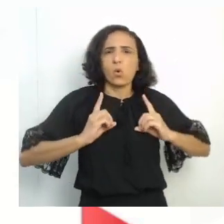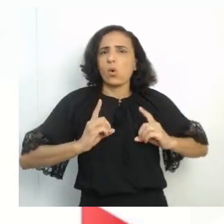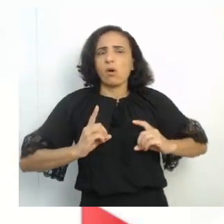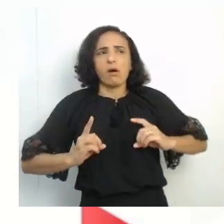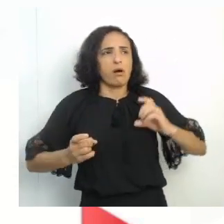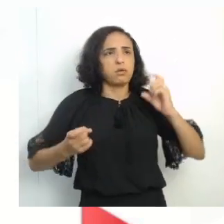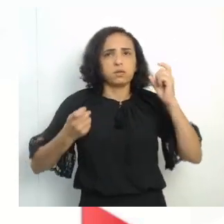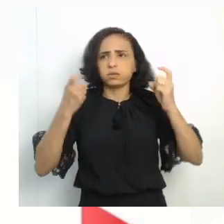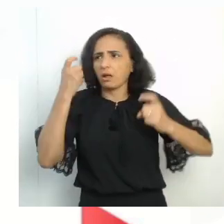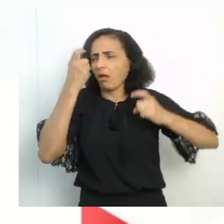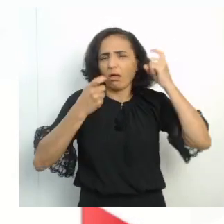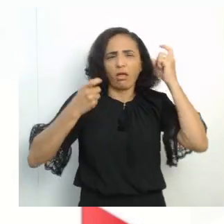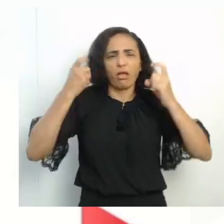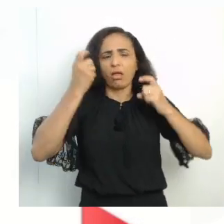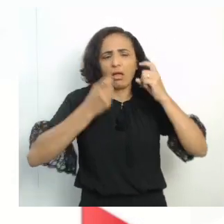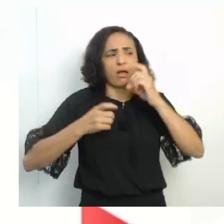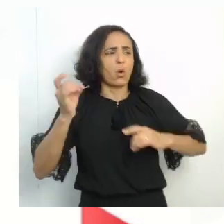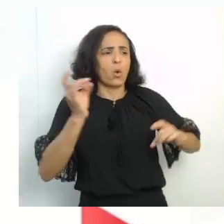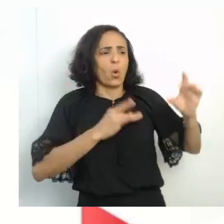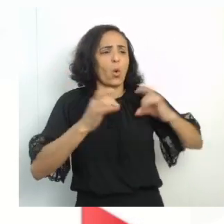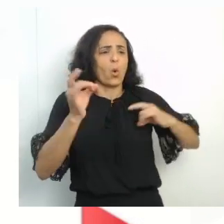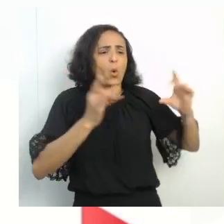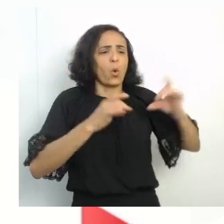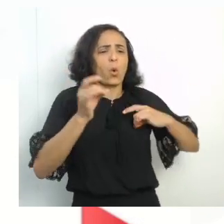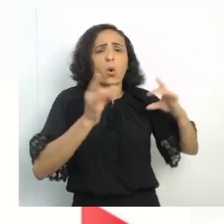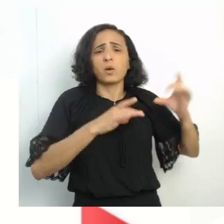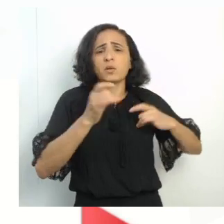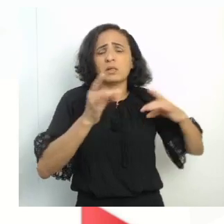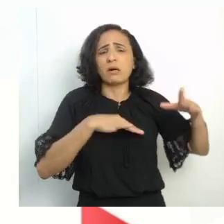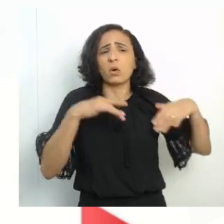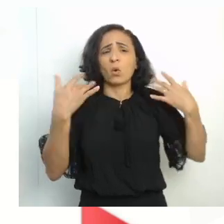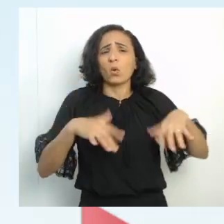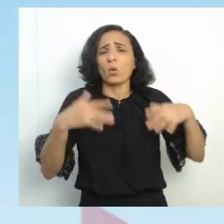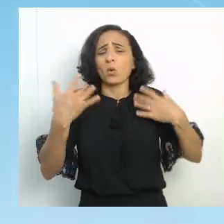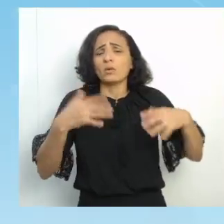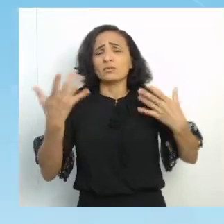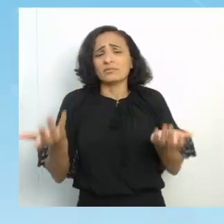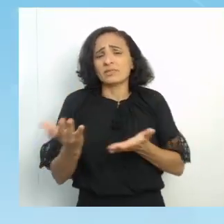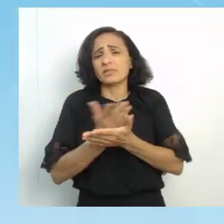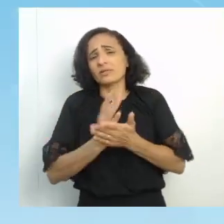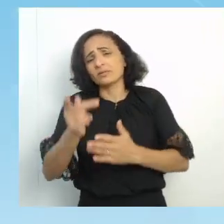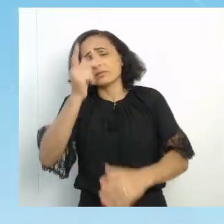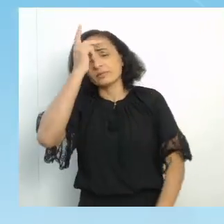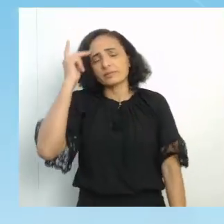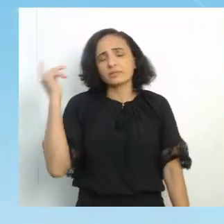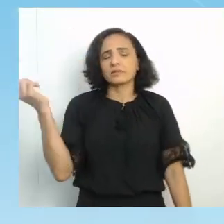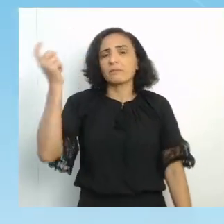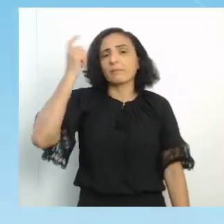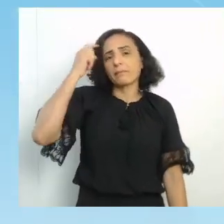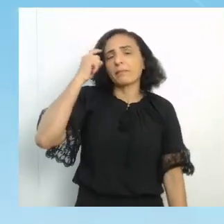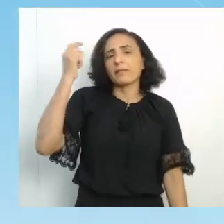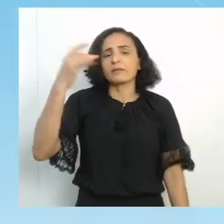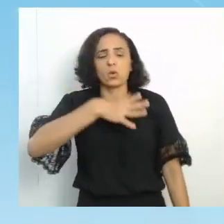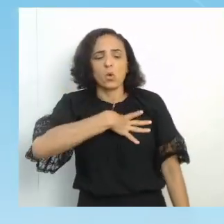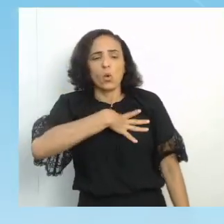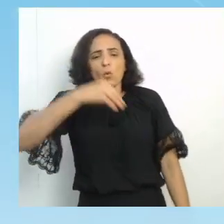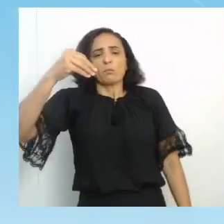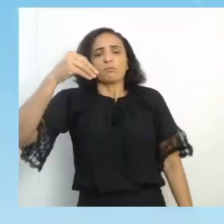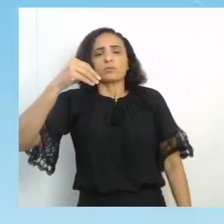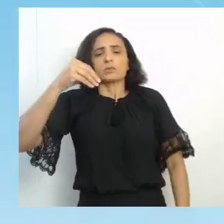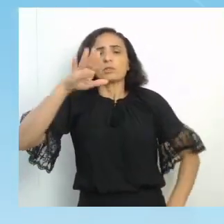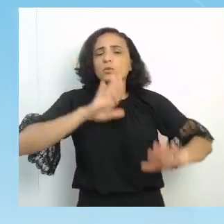ansiedade, psicose, risco também de suicídio e pode causar